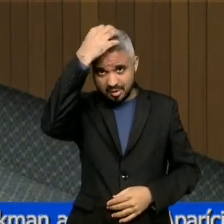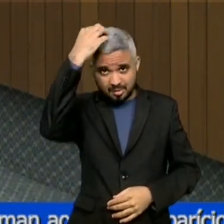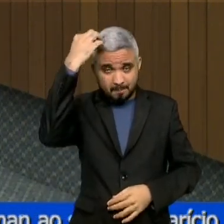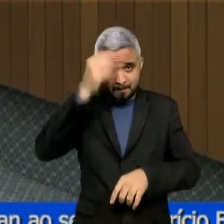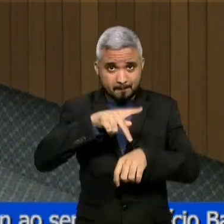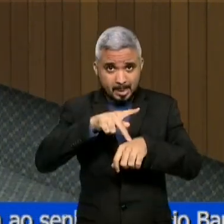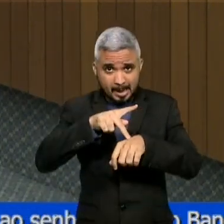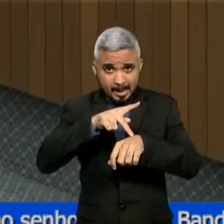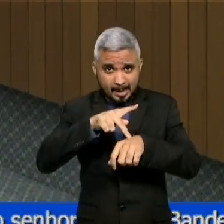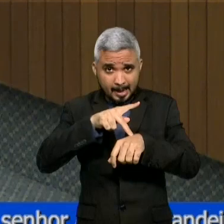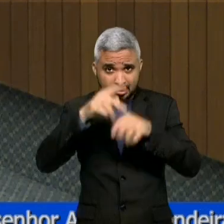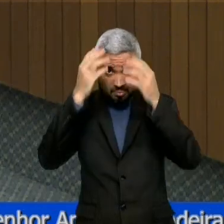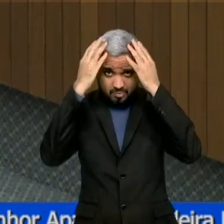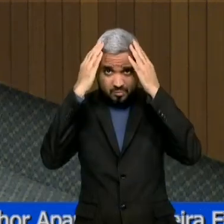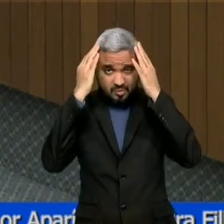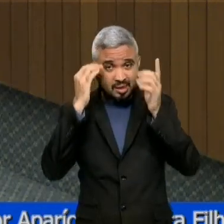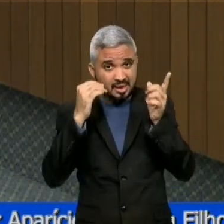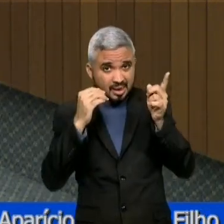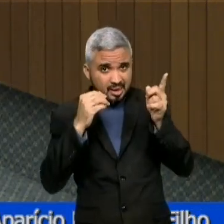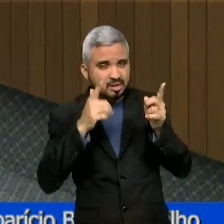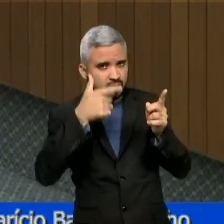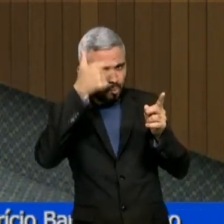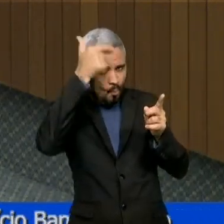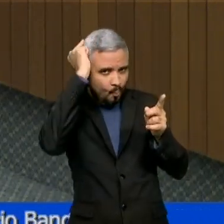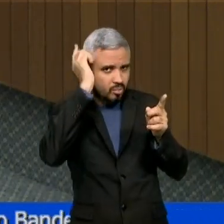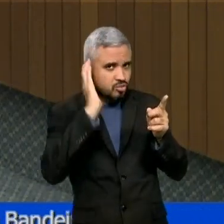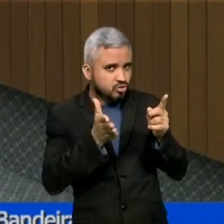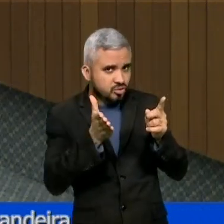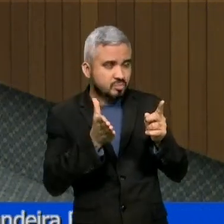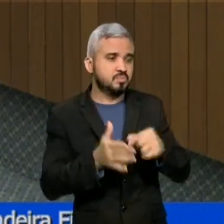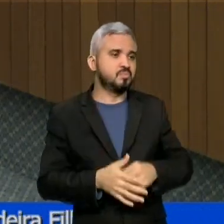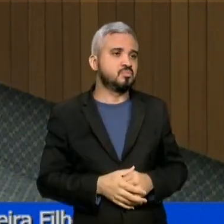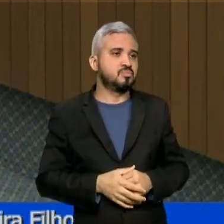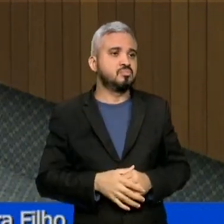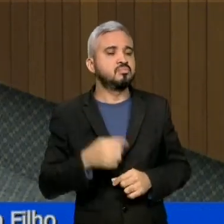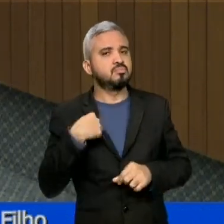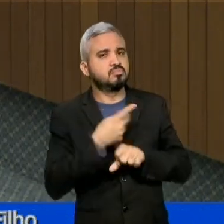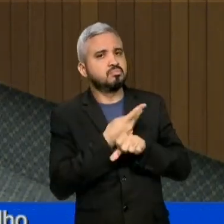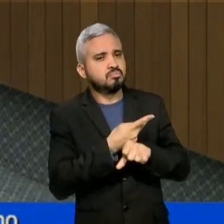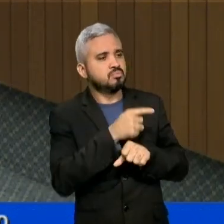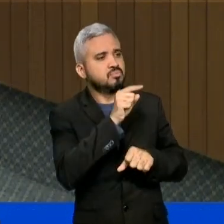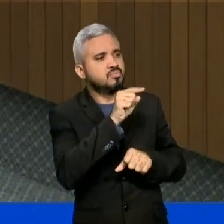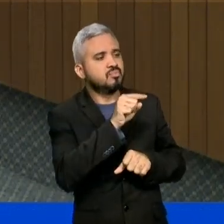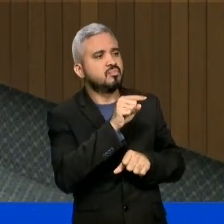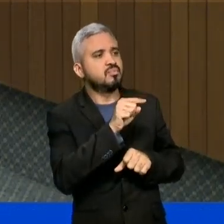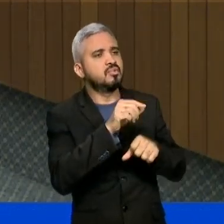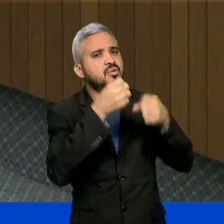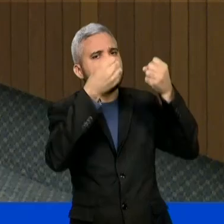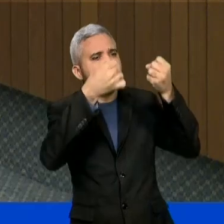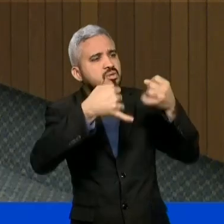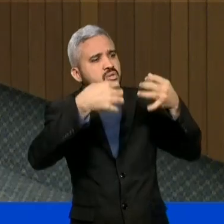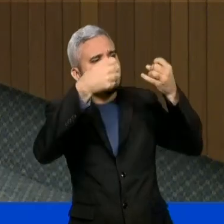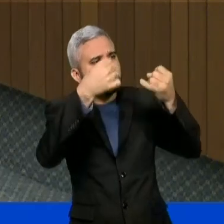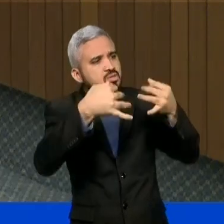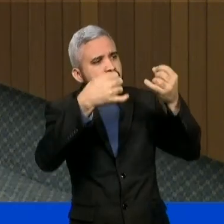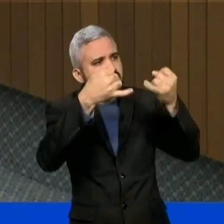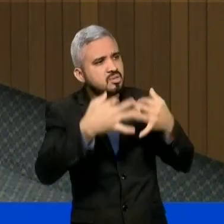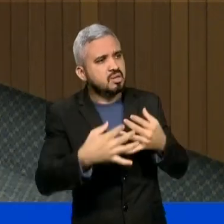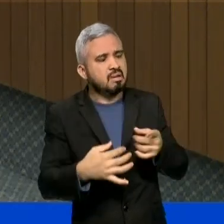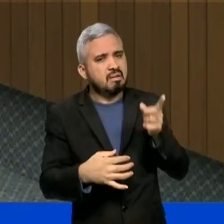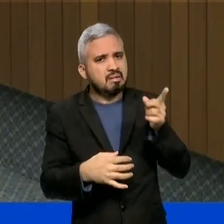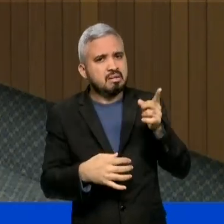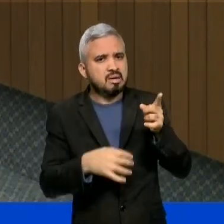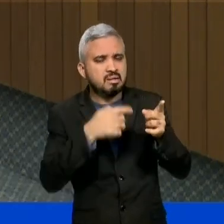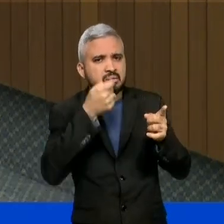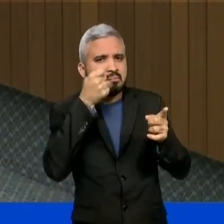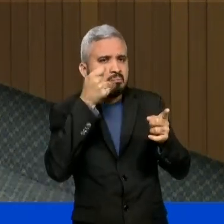Encontro Aparício, falo da situação, sabe, de coisa imediata, né? Quando a pessoa tem senso de